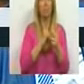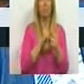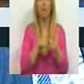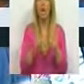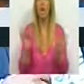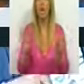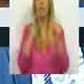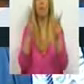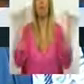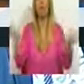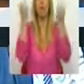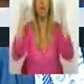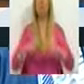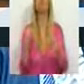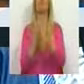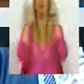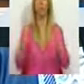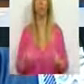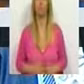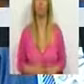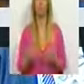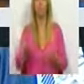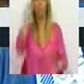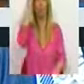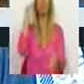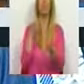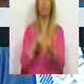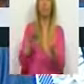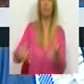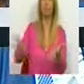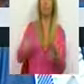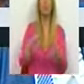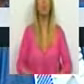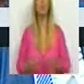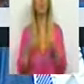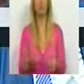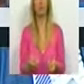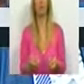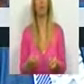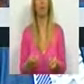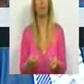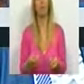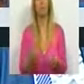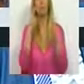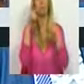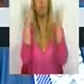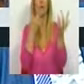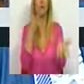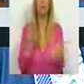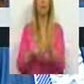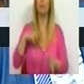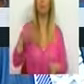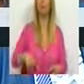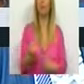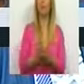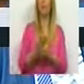porquê? Os resultados no terreno dos investimentos são aquilo que demonstra aquilo que é a realidade portuguesa da